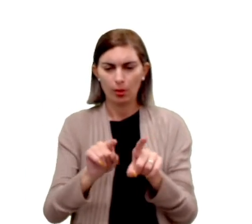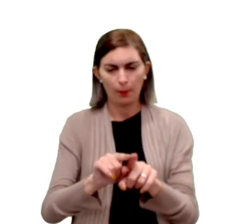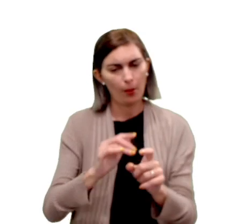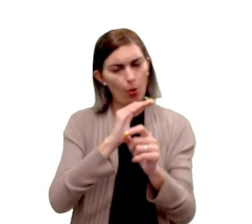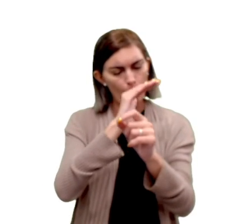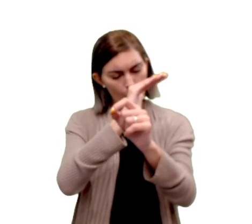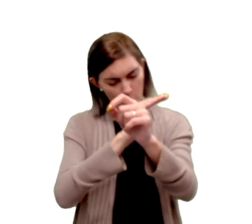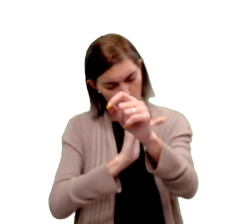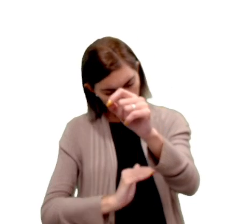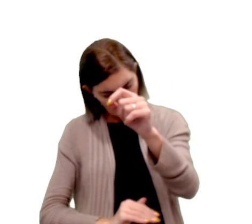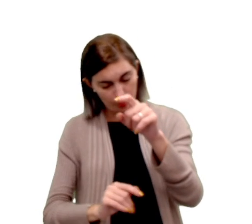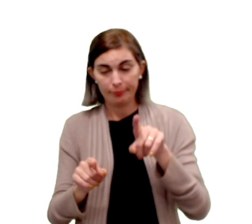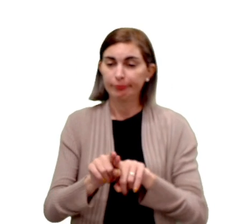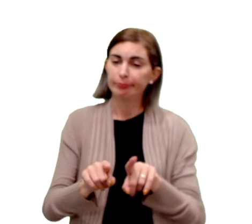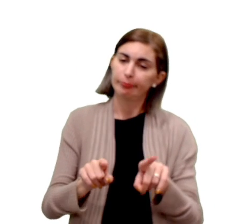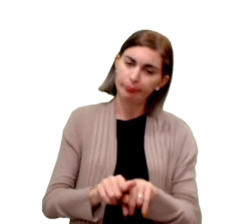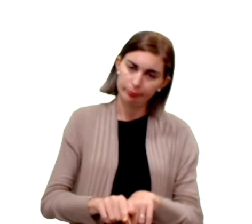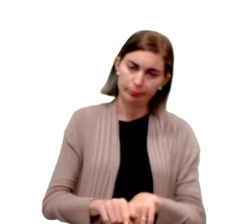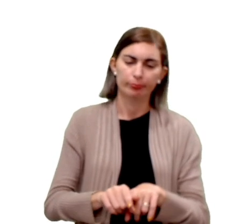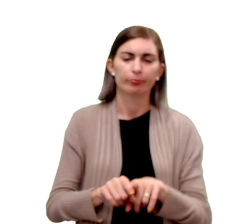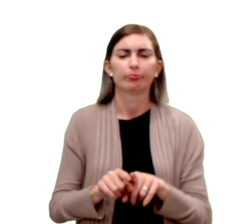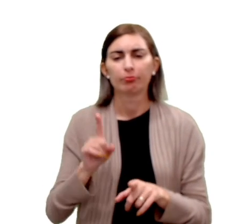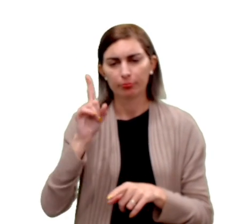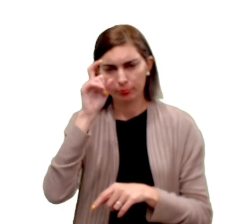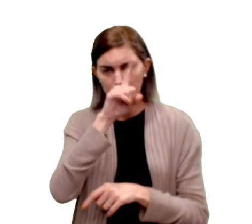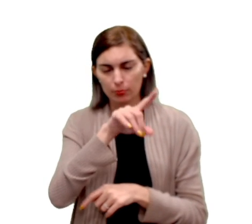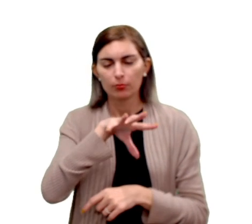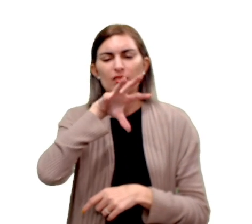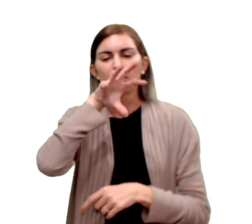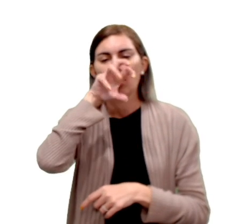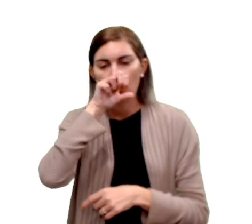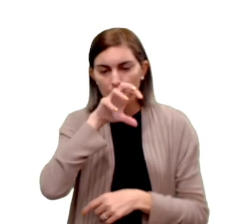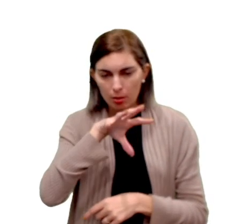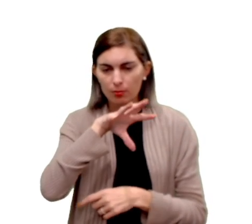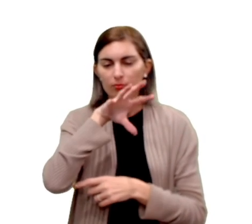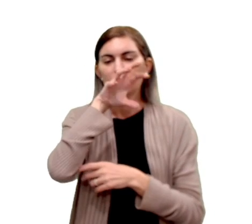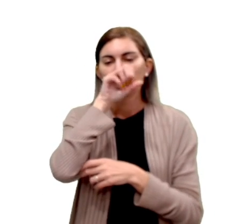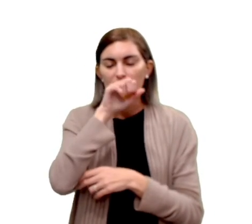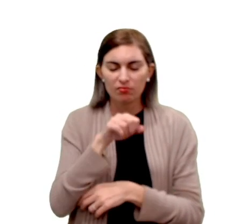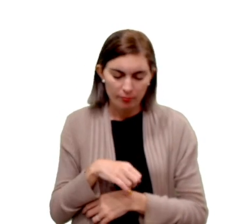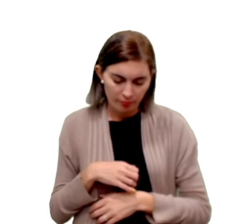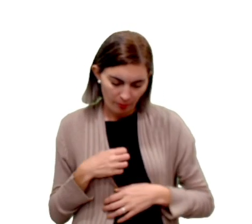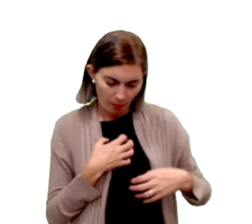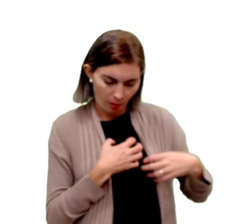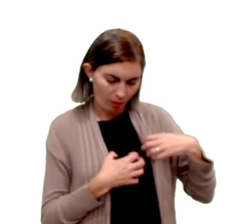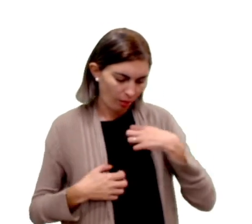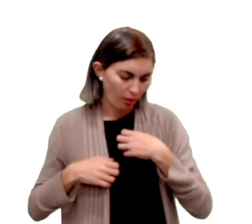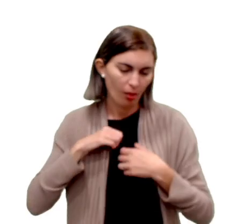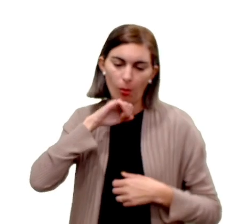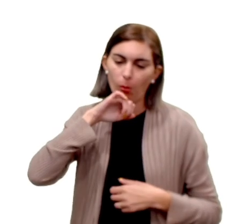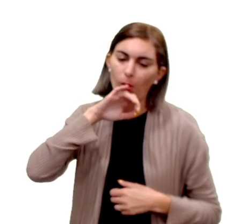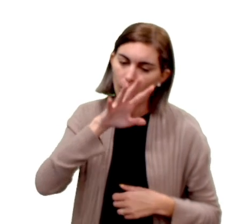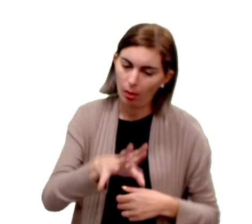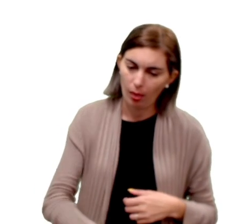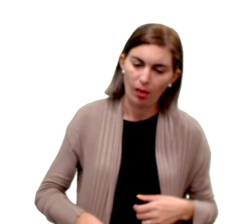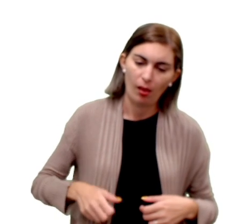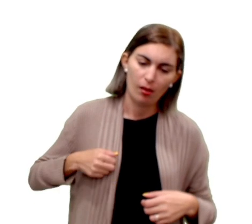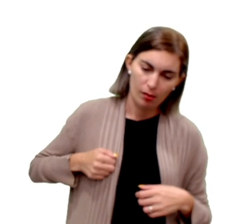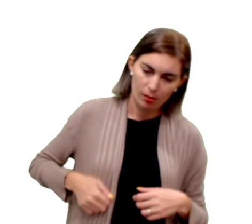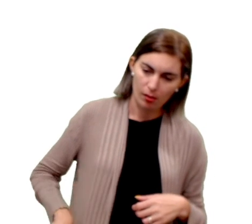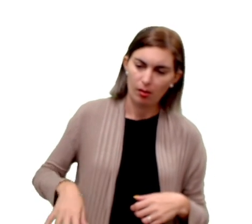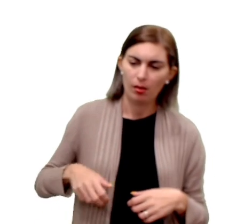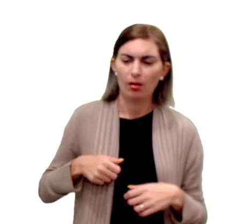baixa de pressão. Dificuldades para respirar, náusea, vômitos, diarreia, dores